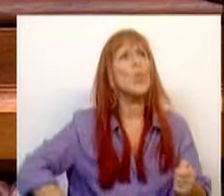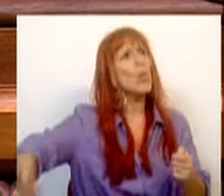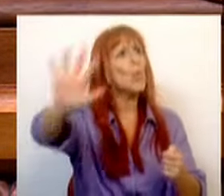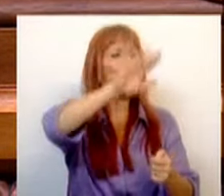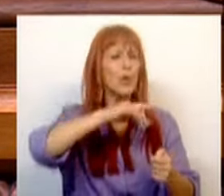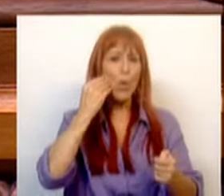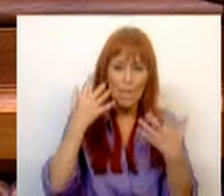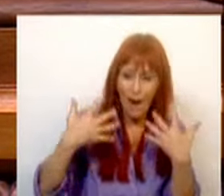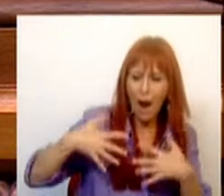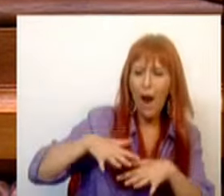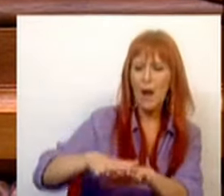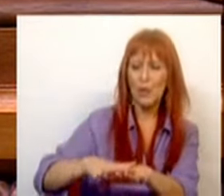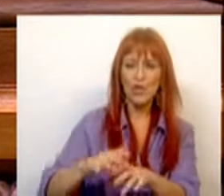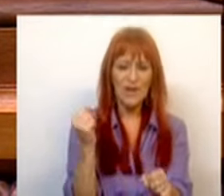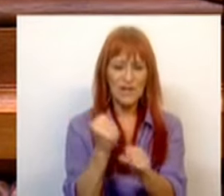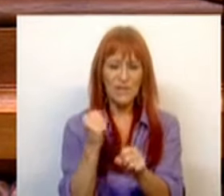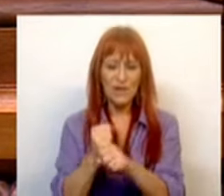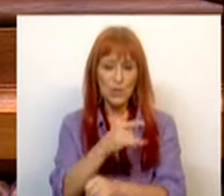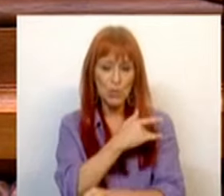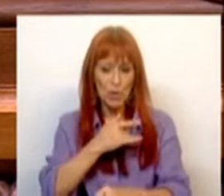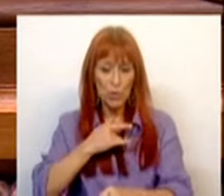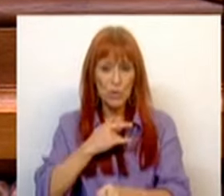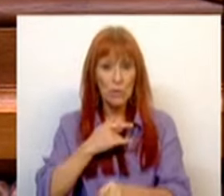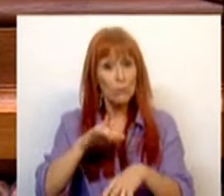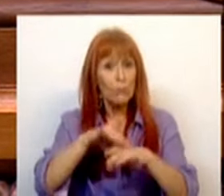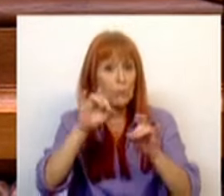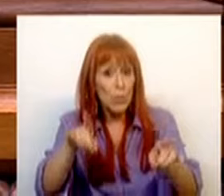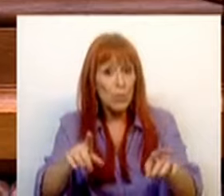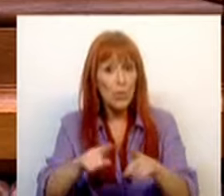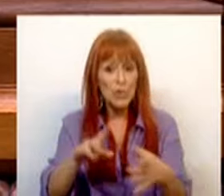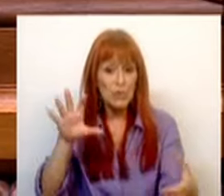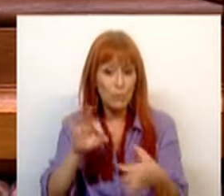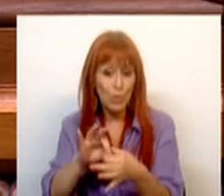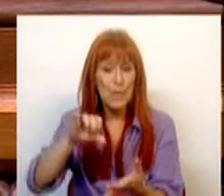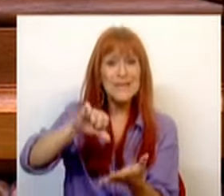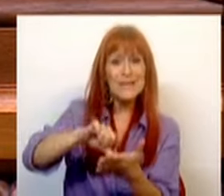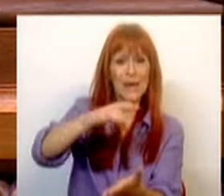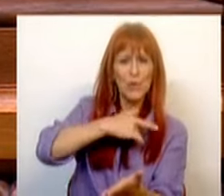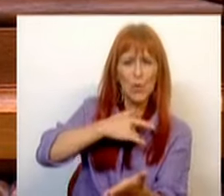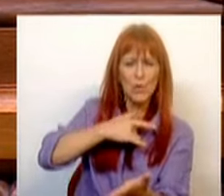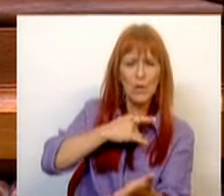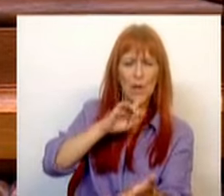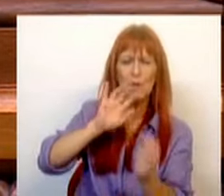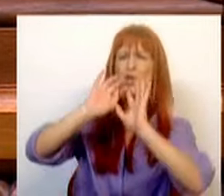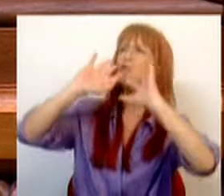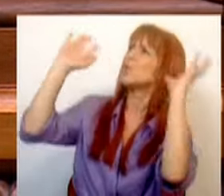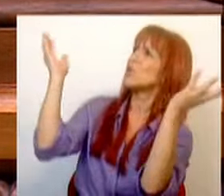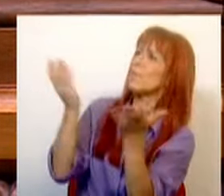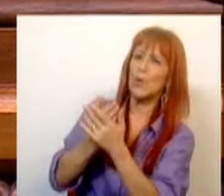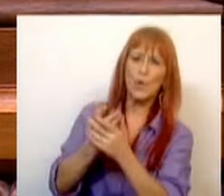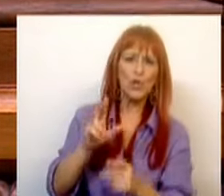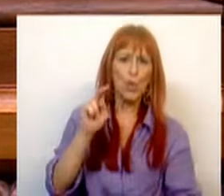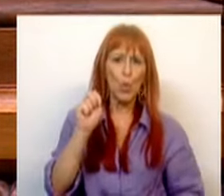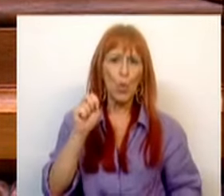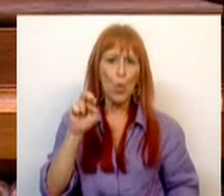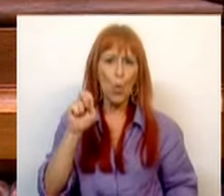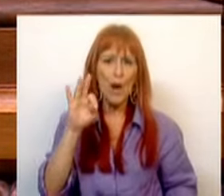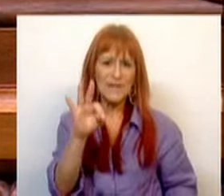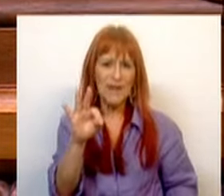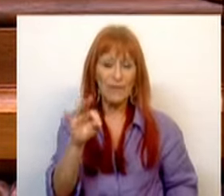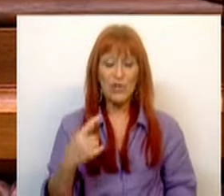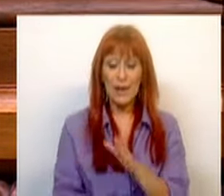forma integrada os serviços de saúde dos hospitais aos centros de saúde. Generalizámos as USFs,